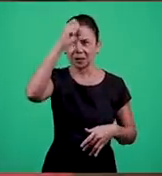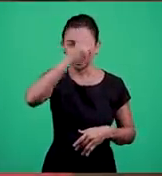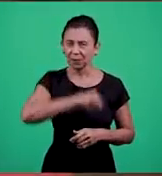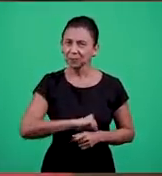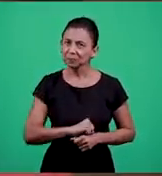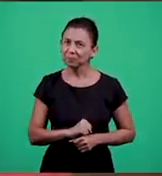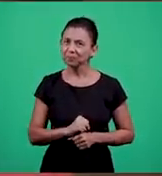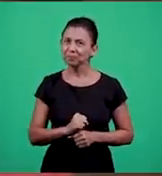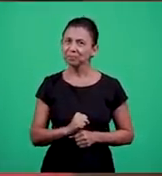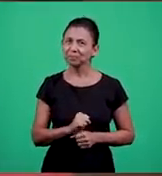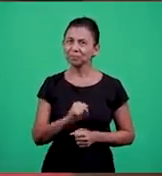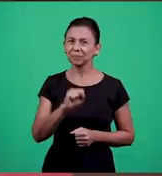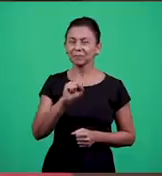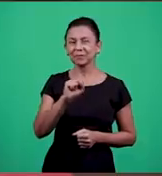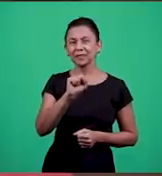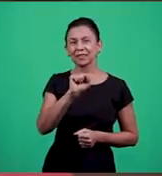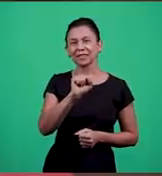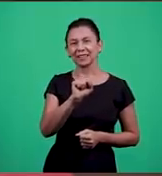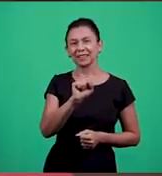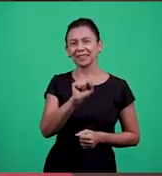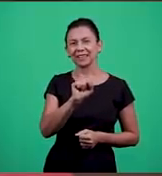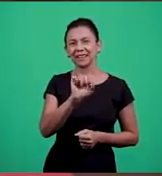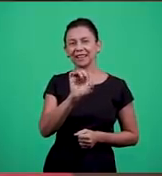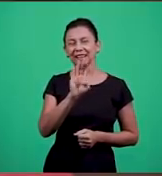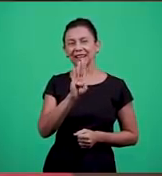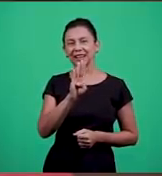Aprenderam? Abraão e